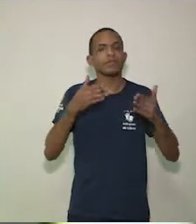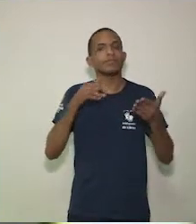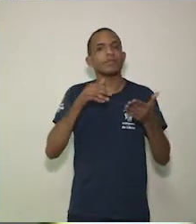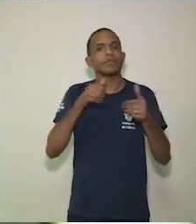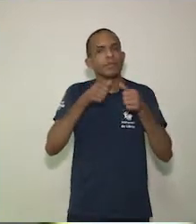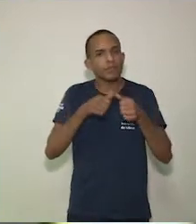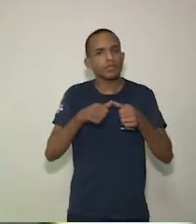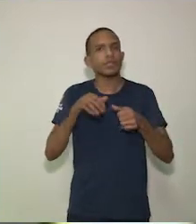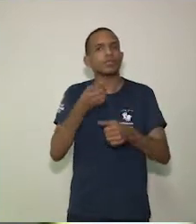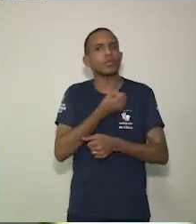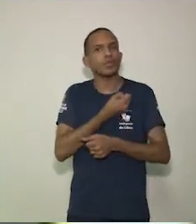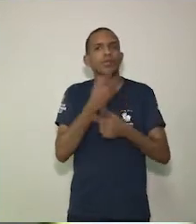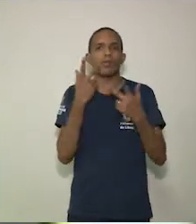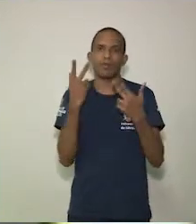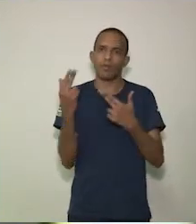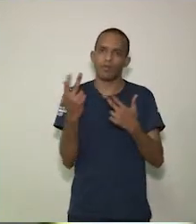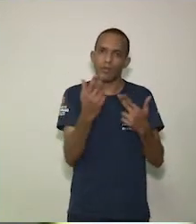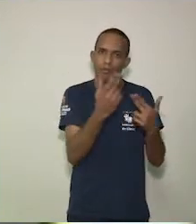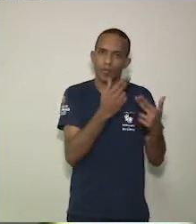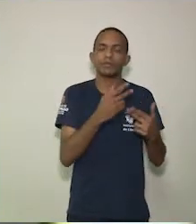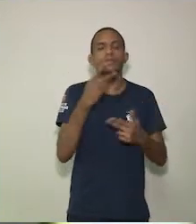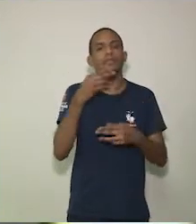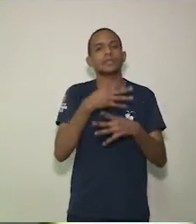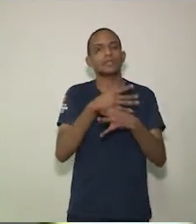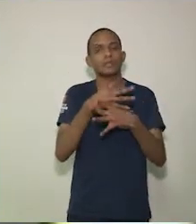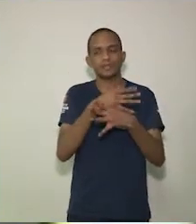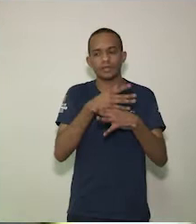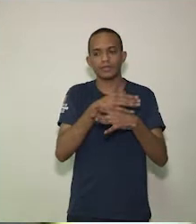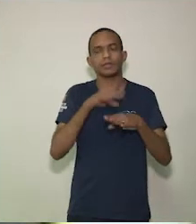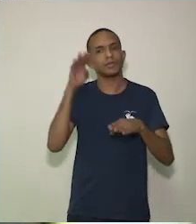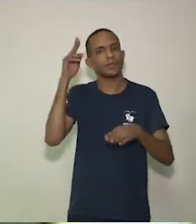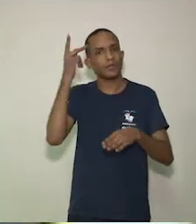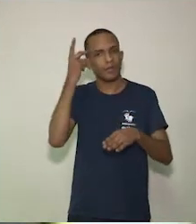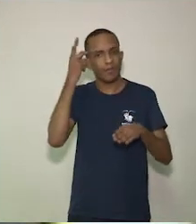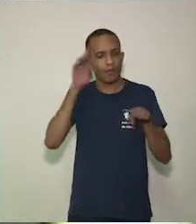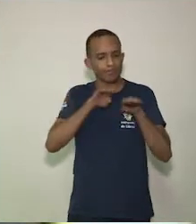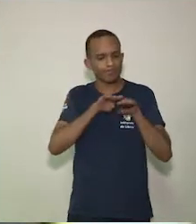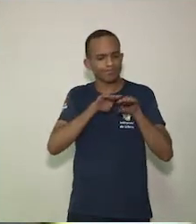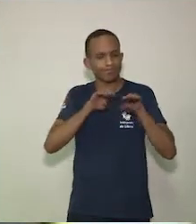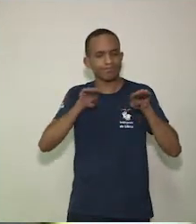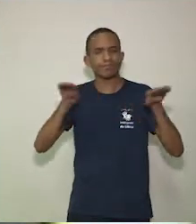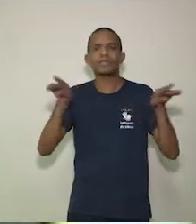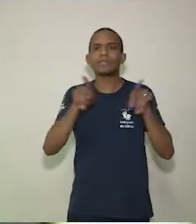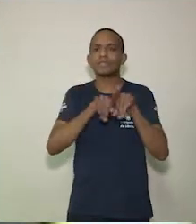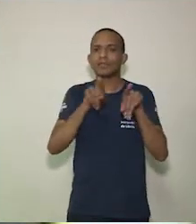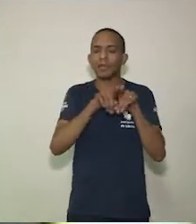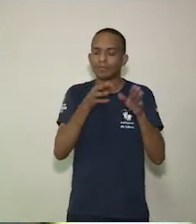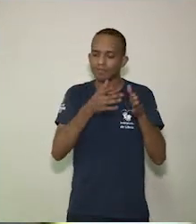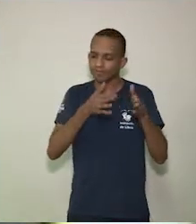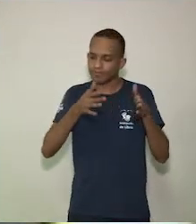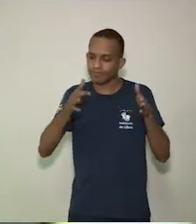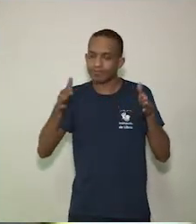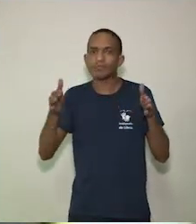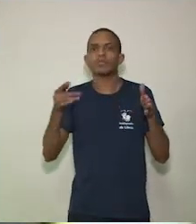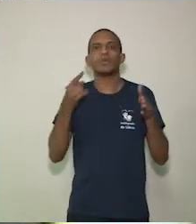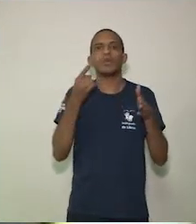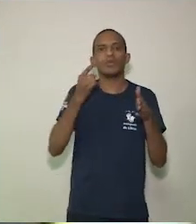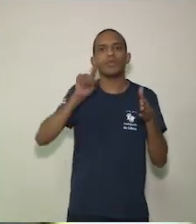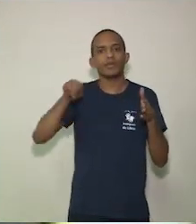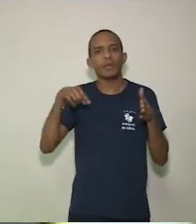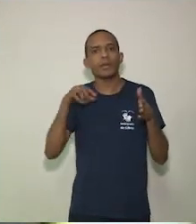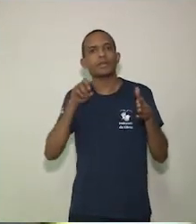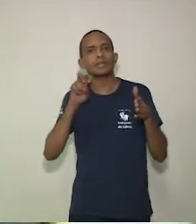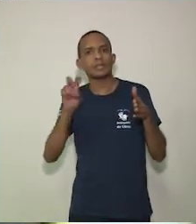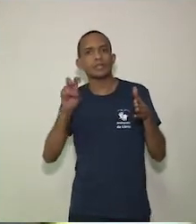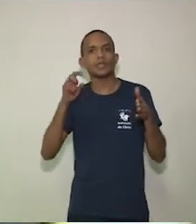mesmos índices de prevalência na cidade de São Paulo. Dado o intervalo de confiança, 1,5,